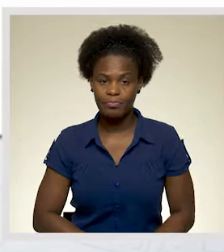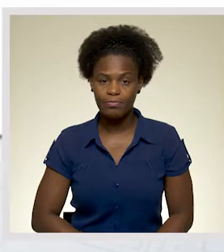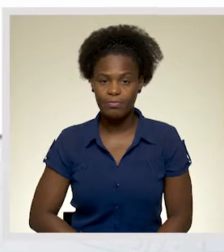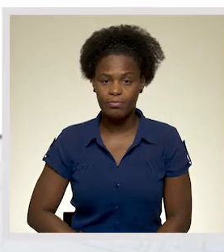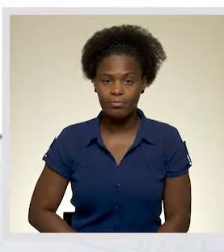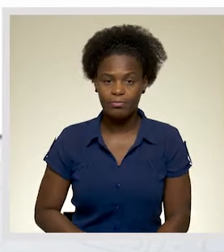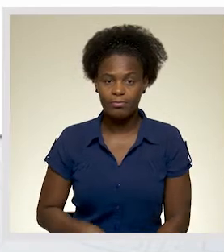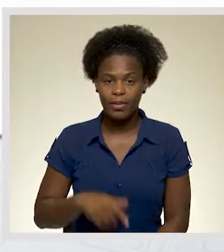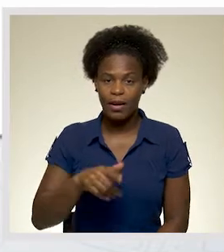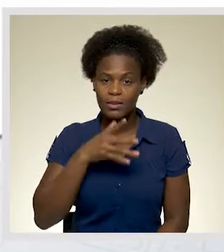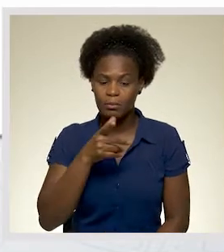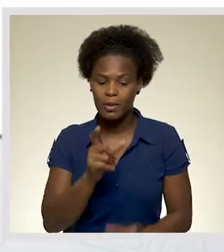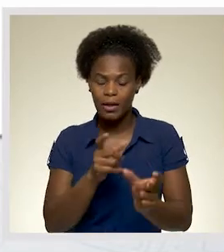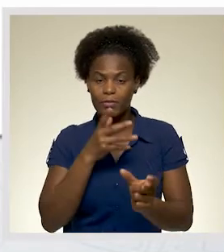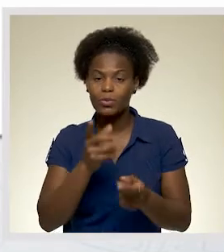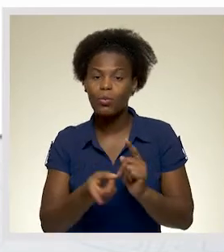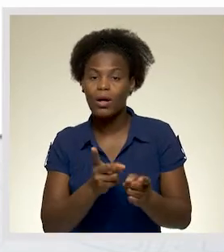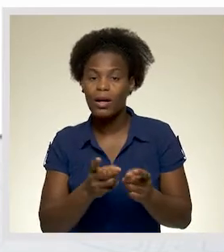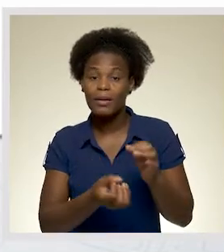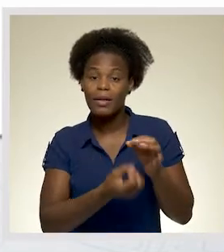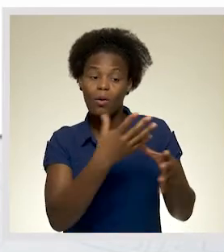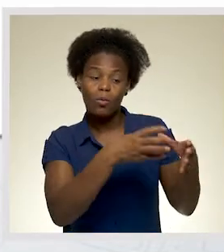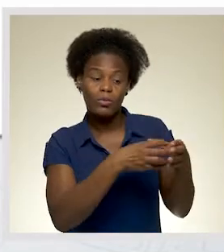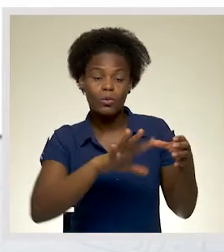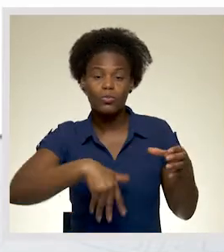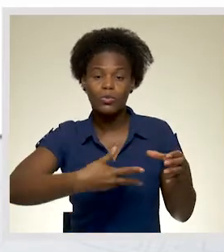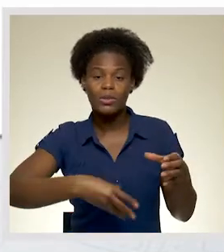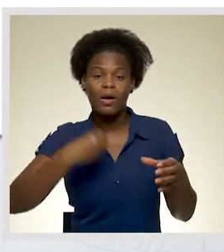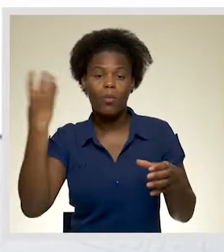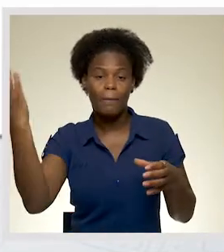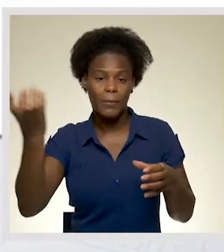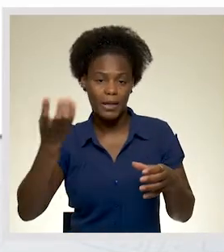Esta definição surgiu na Comissão Mundial sobre o Meio Ambiente